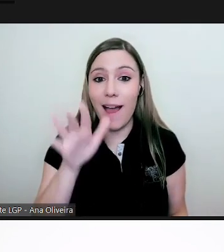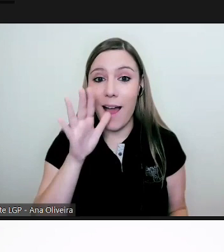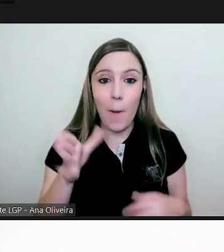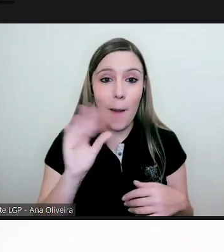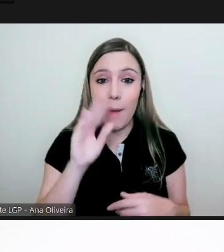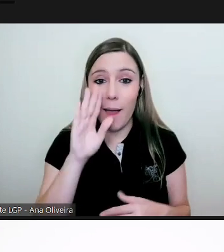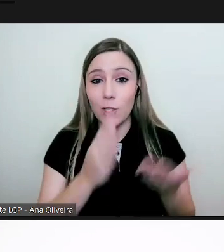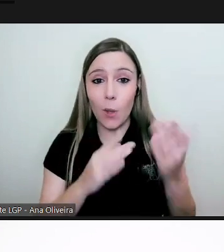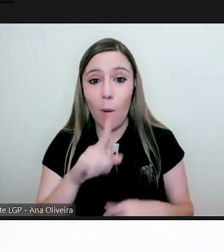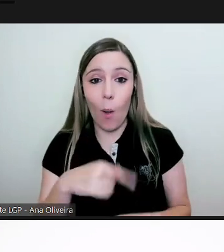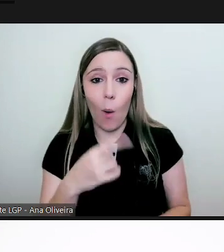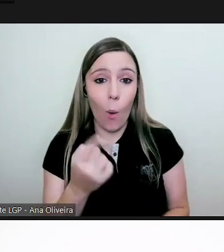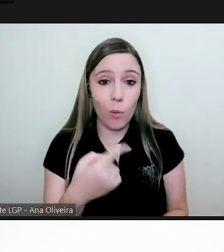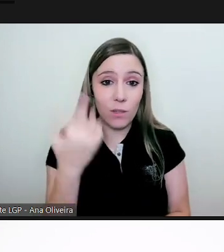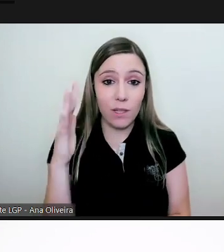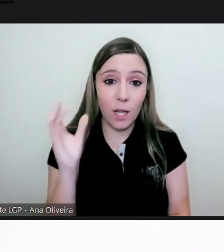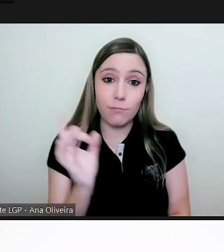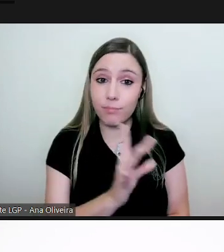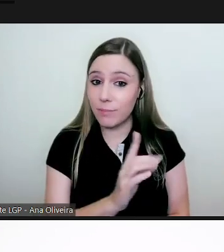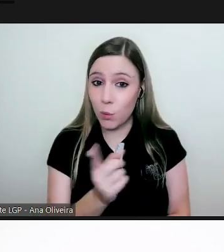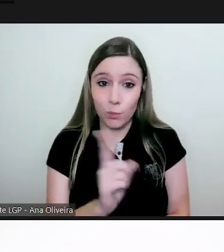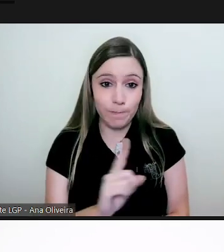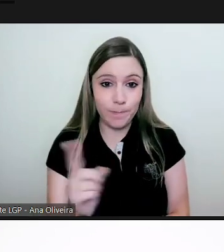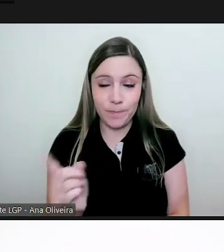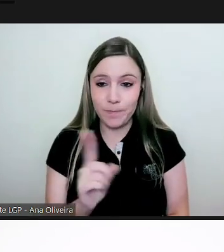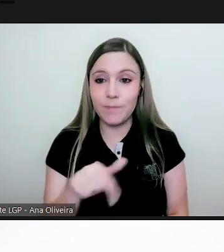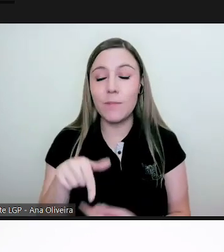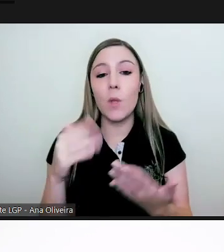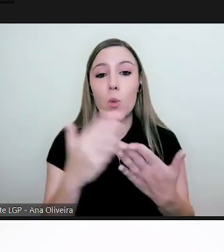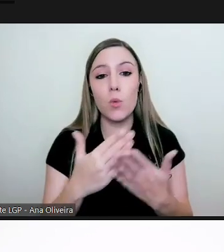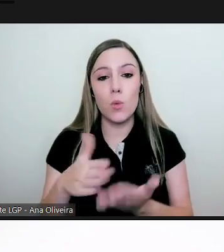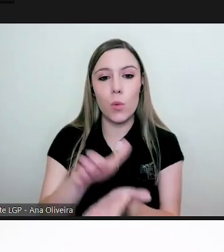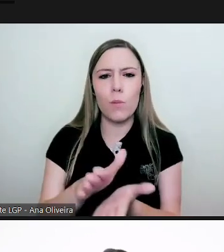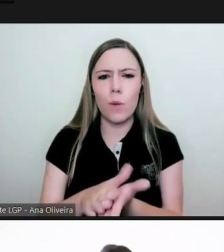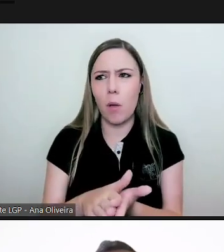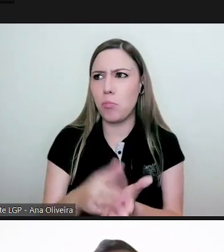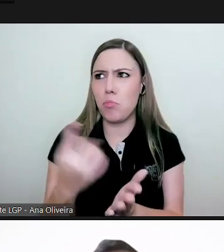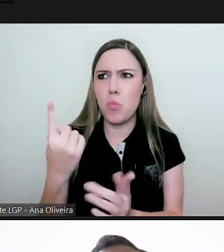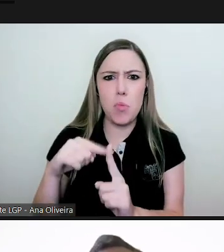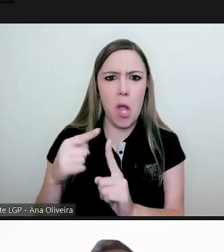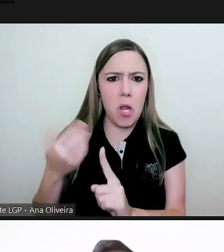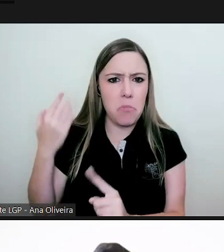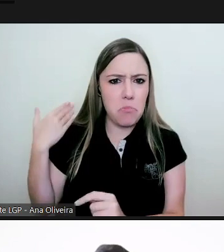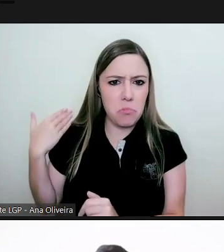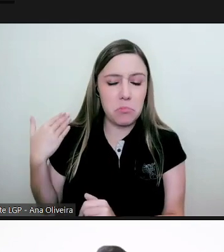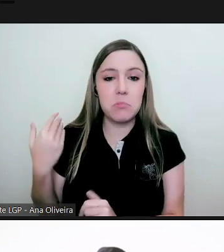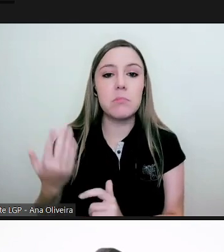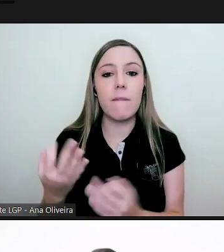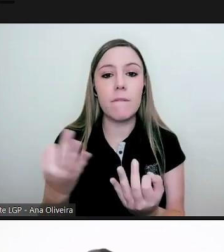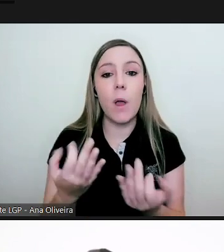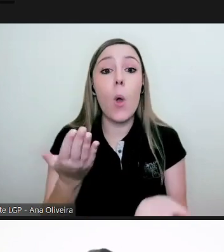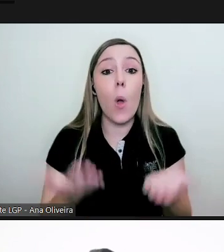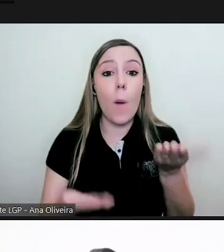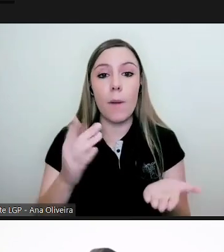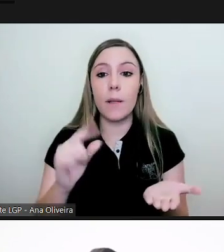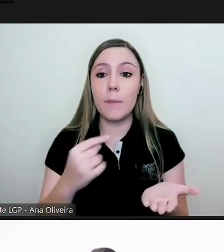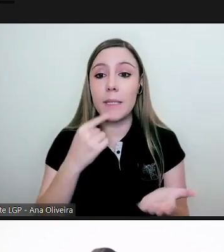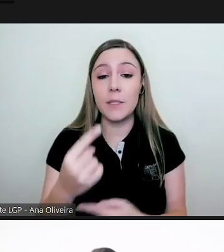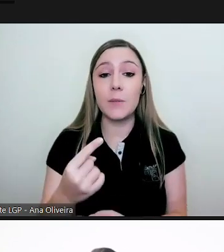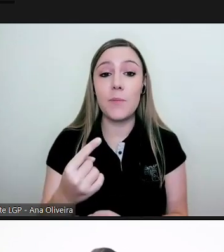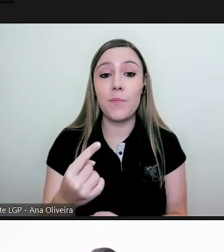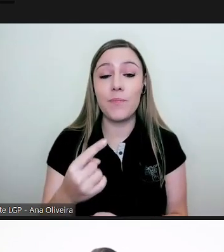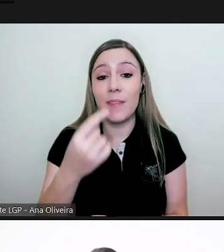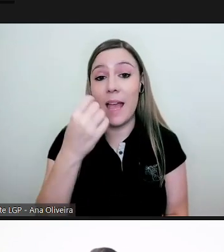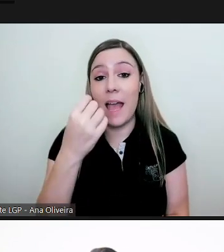outras espécies. E há um estudo que foi publicado há um ano e tal, que compara e diz até que o pinheiro até consome